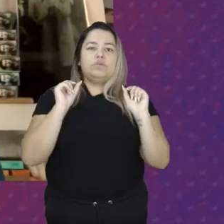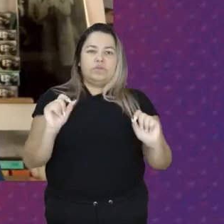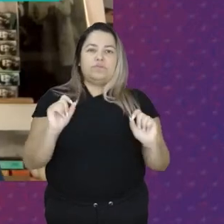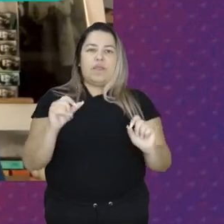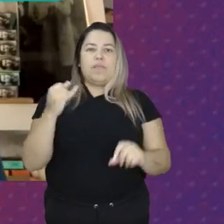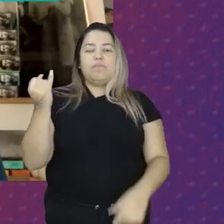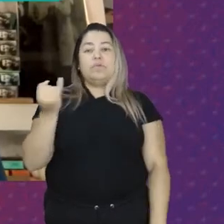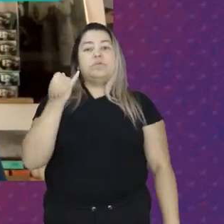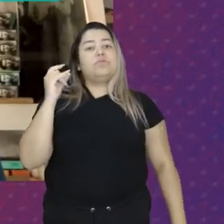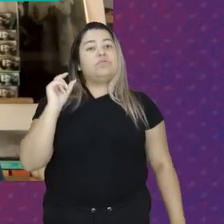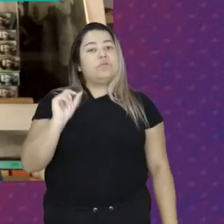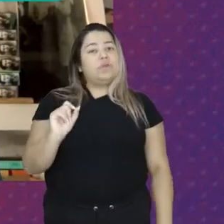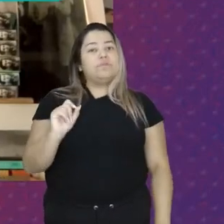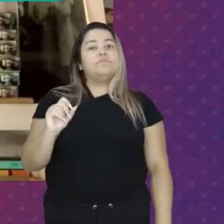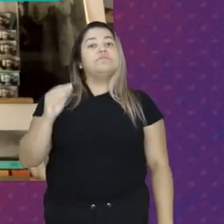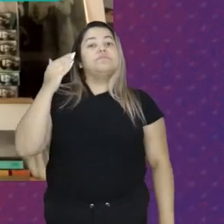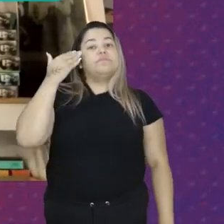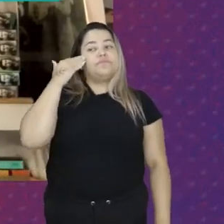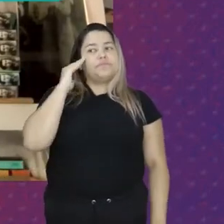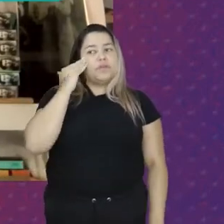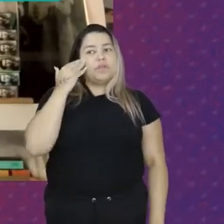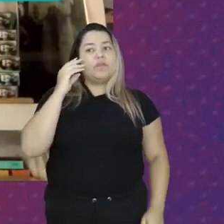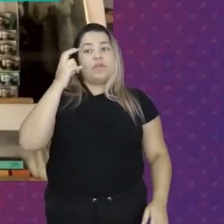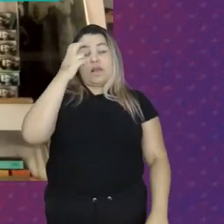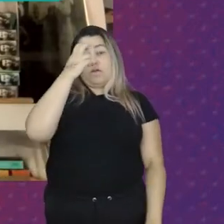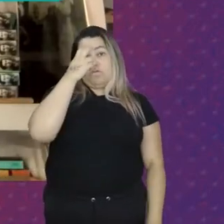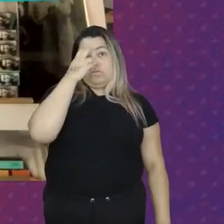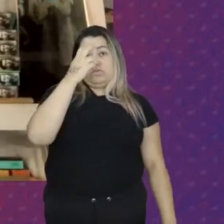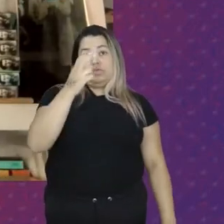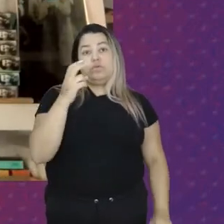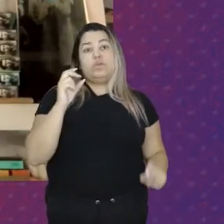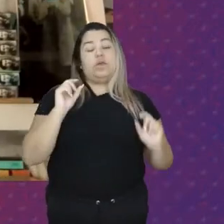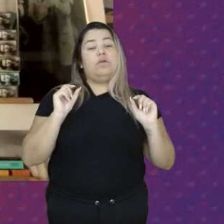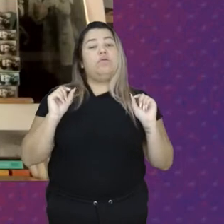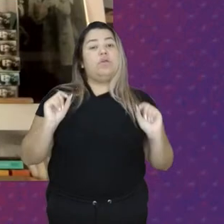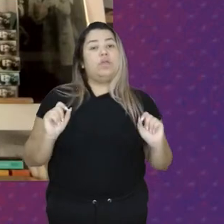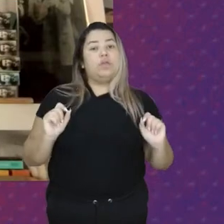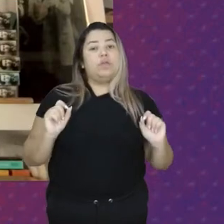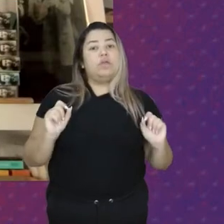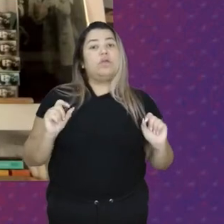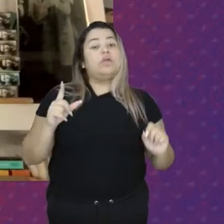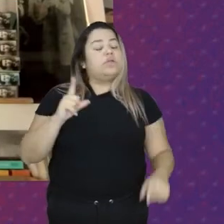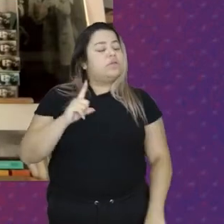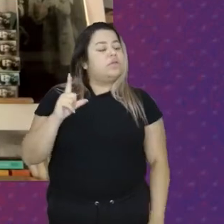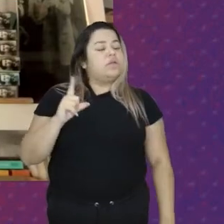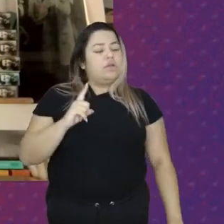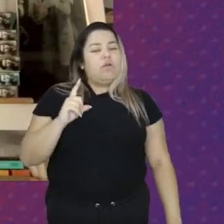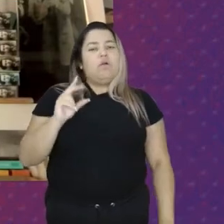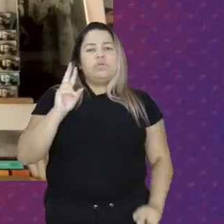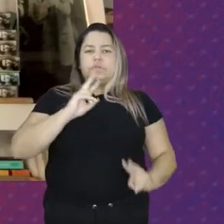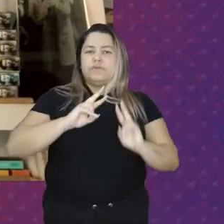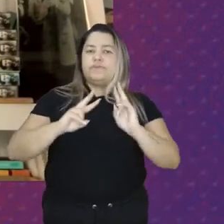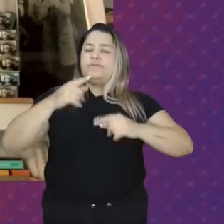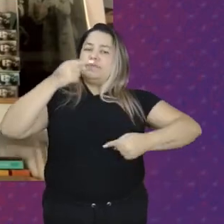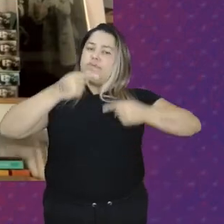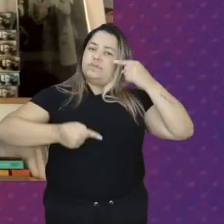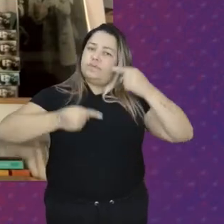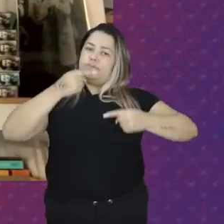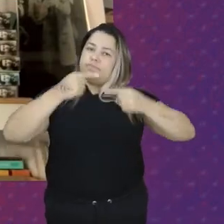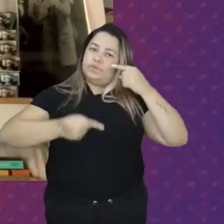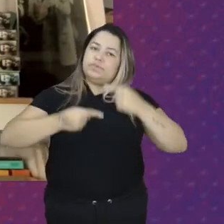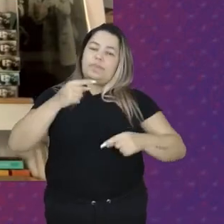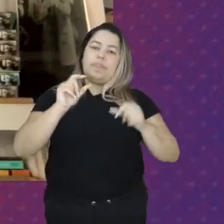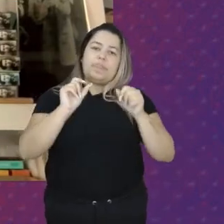muito importante nós entendermos que a cultura ela tem muito a ver com a discussão da realização